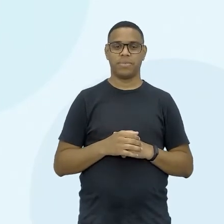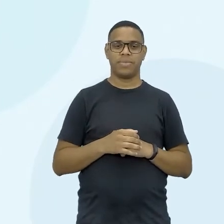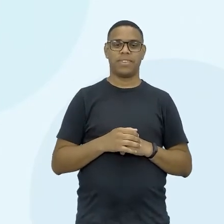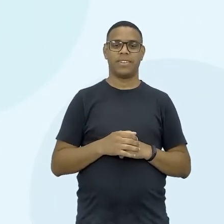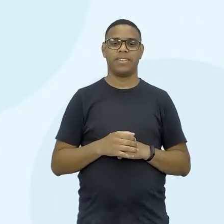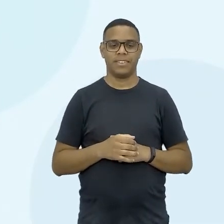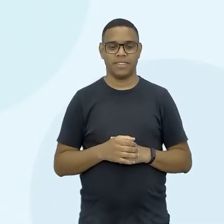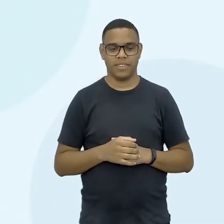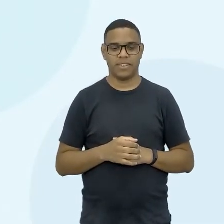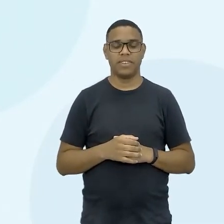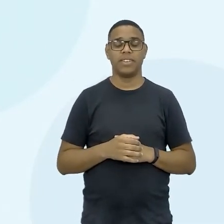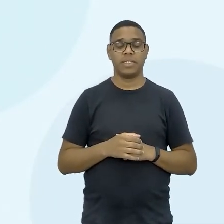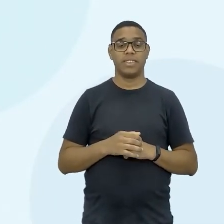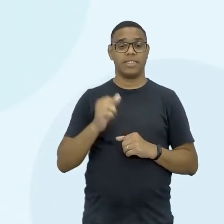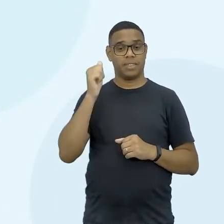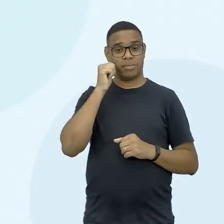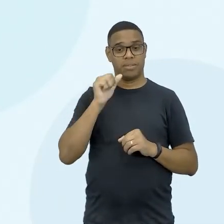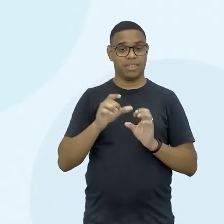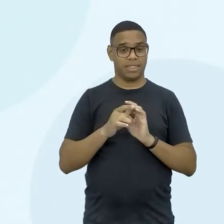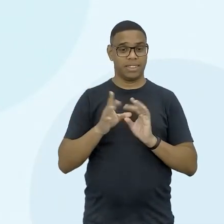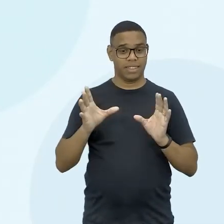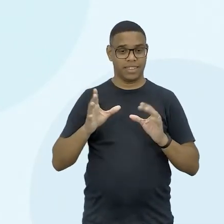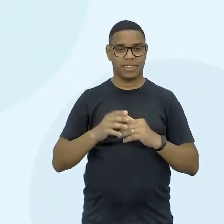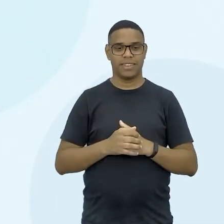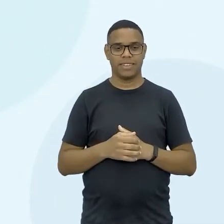Nossa, você não pode usar não, vou patentear essa frase.